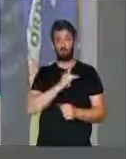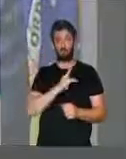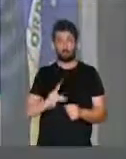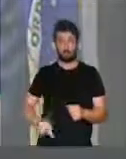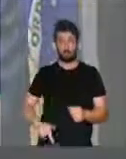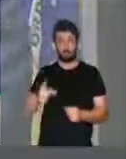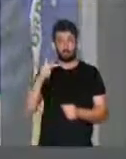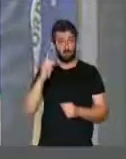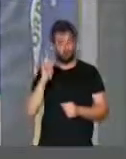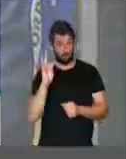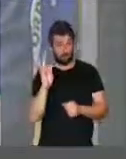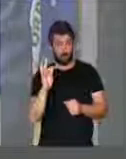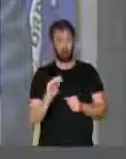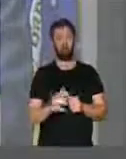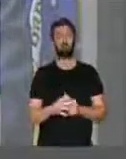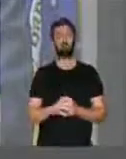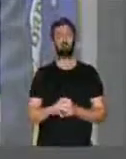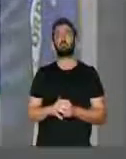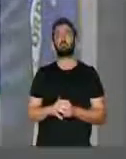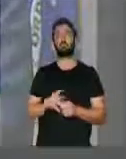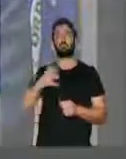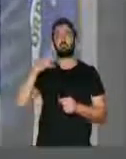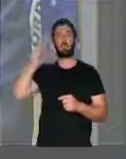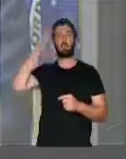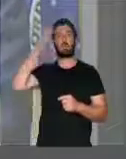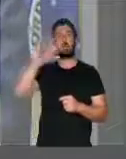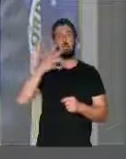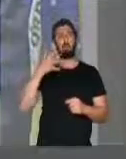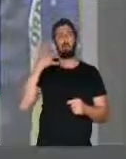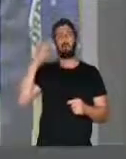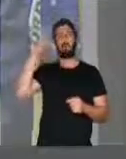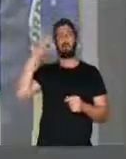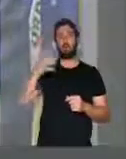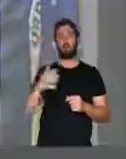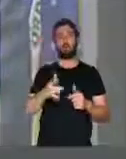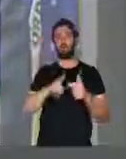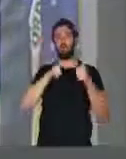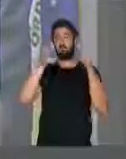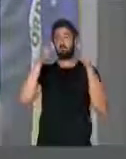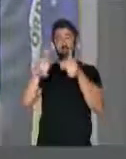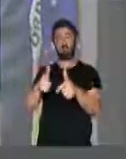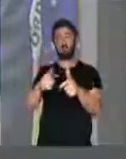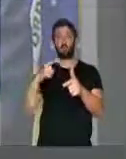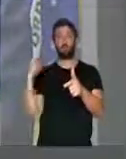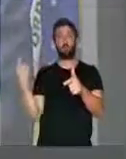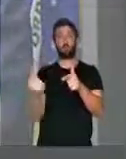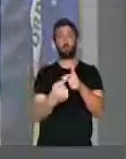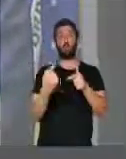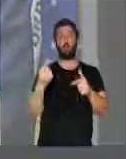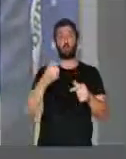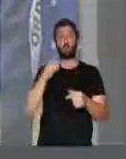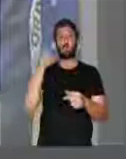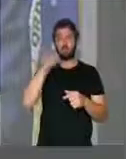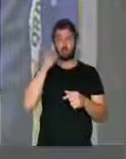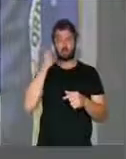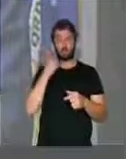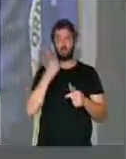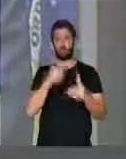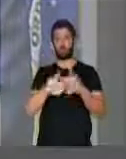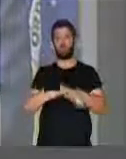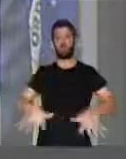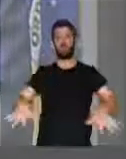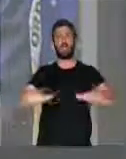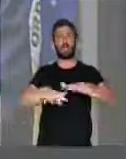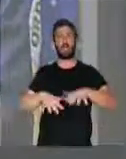do Partido dos Trabalhadores, fez um pronunciamento atacando a todos os colegas